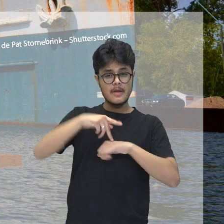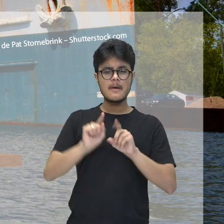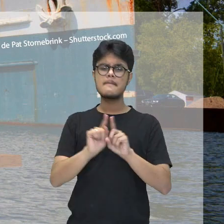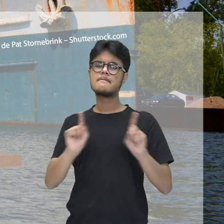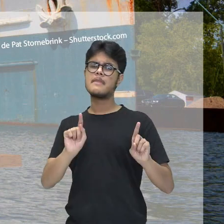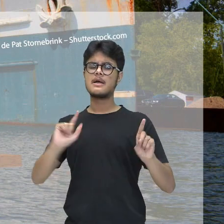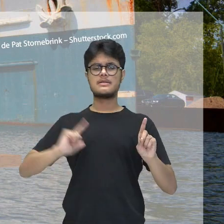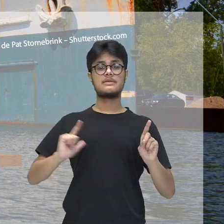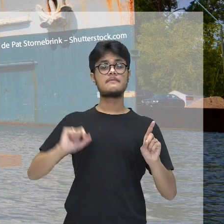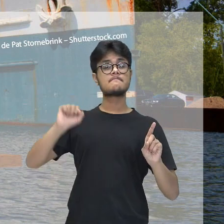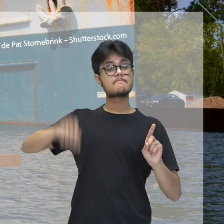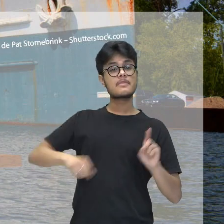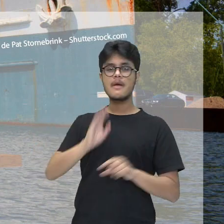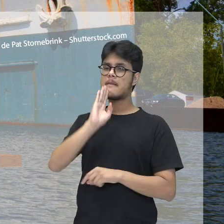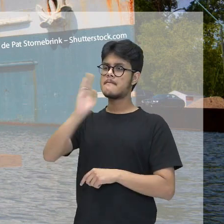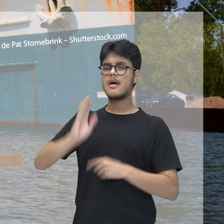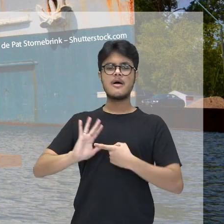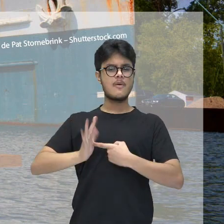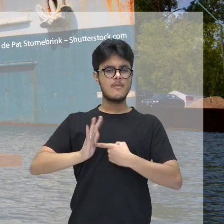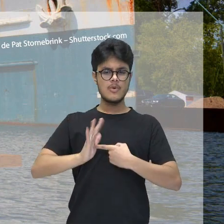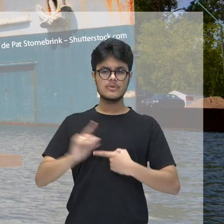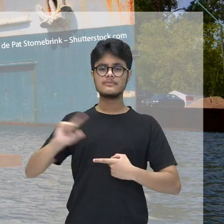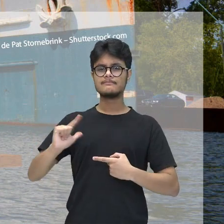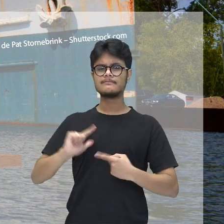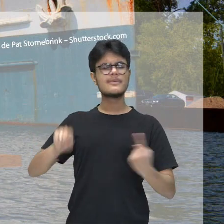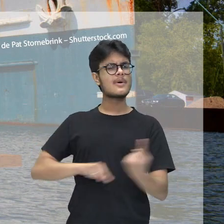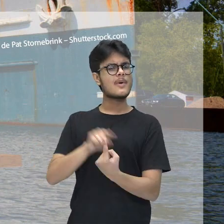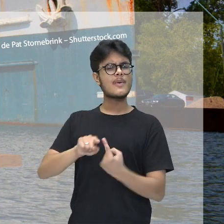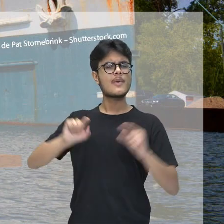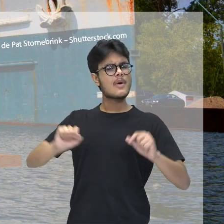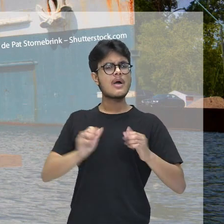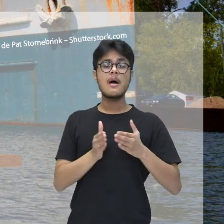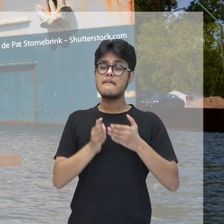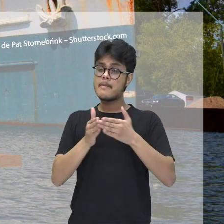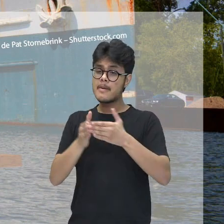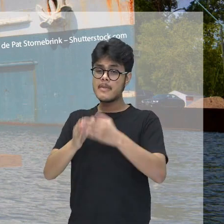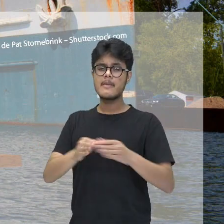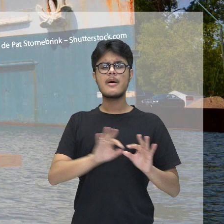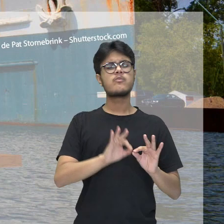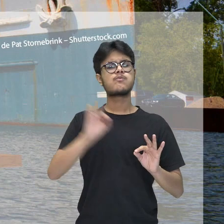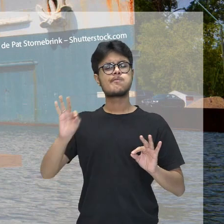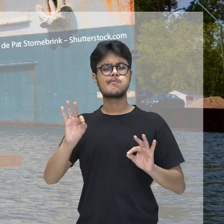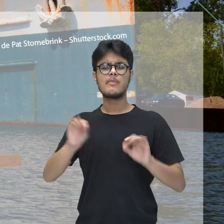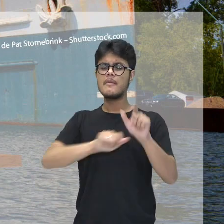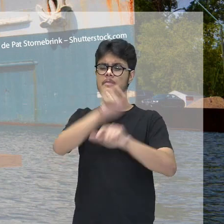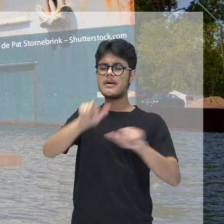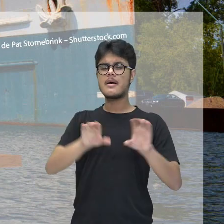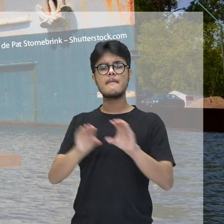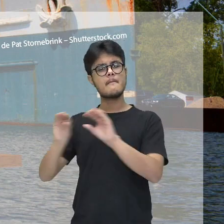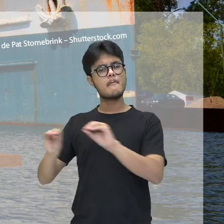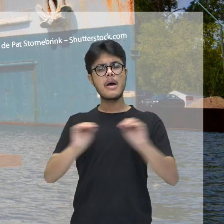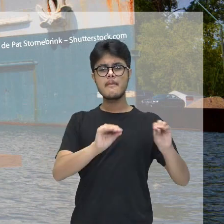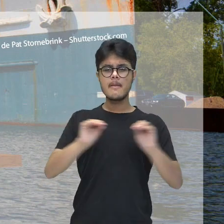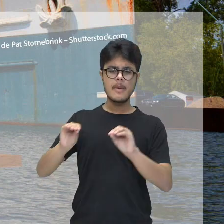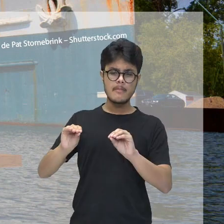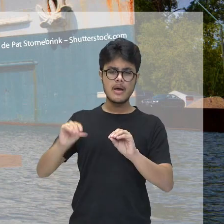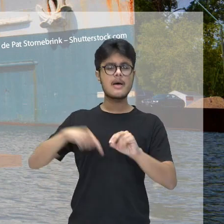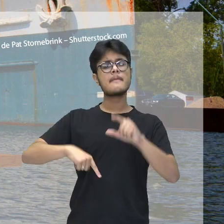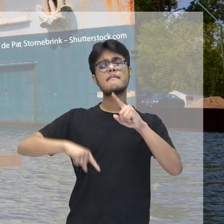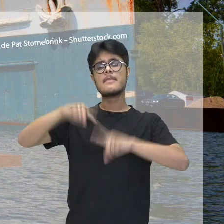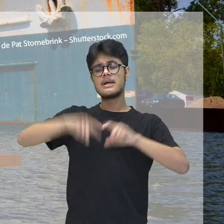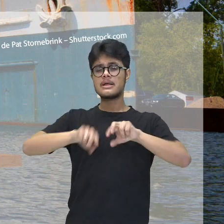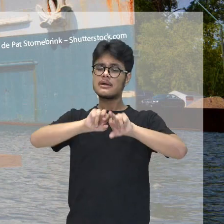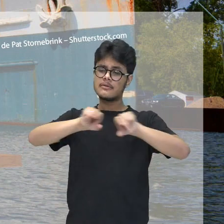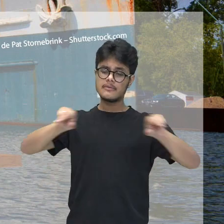eles mantinham ali o mesmo objetivo, que era ajudar com que as pessoas fossem transportadas de um lugar